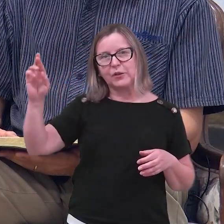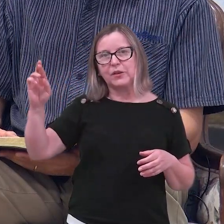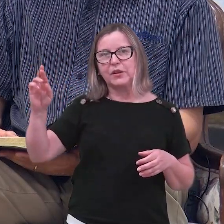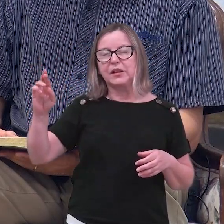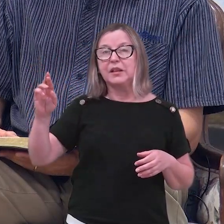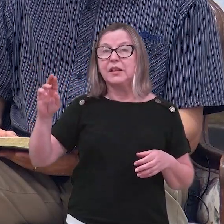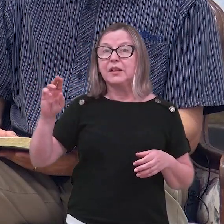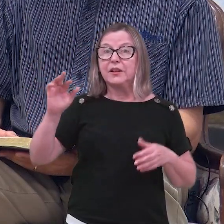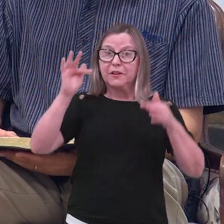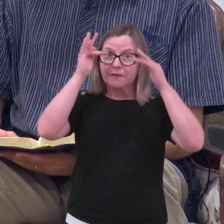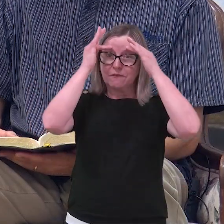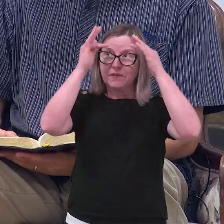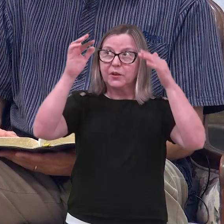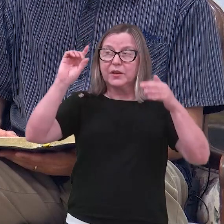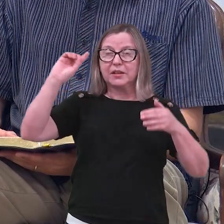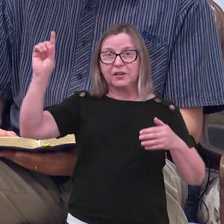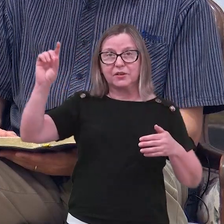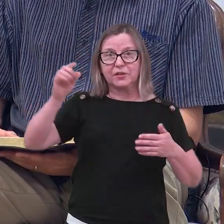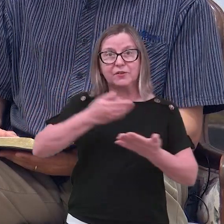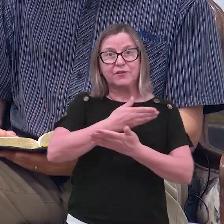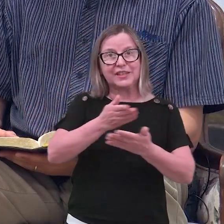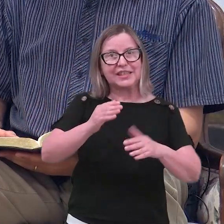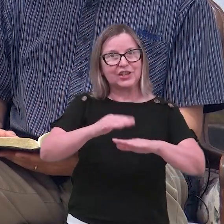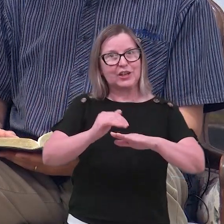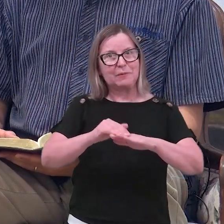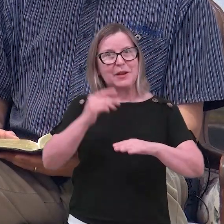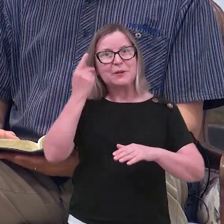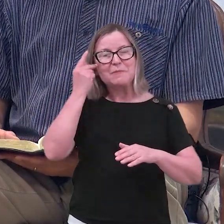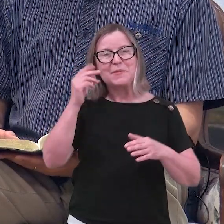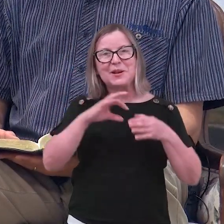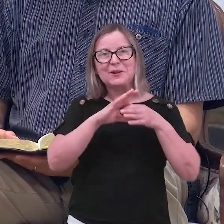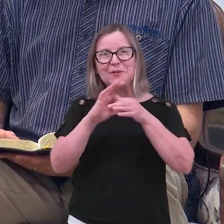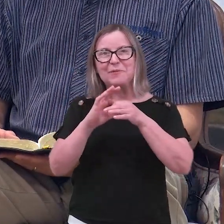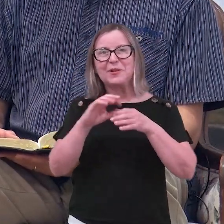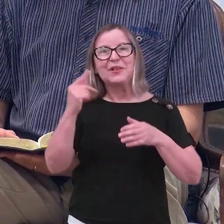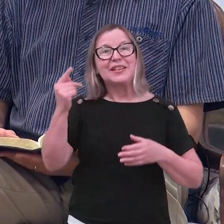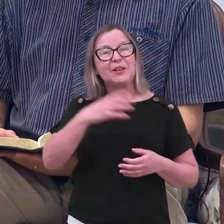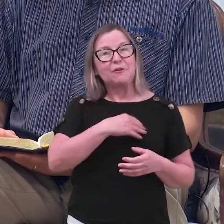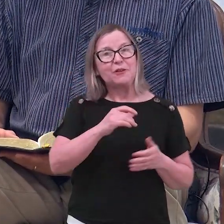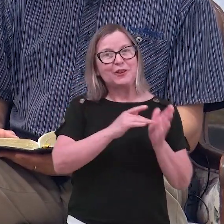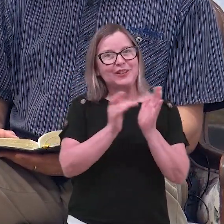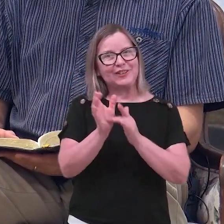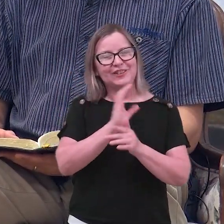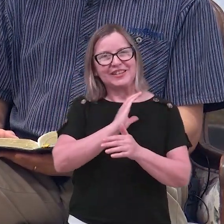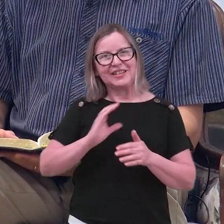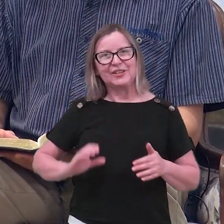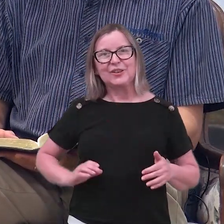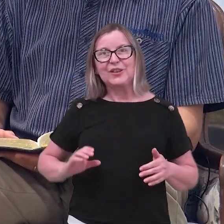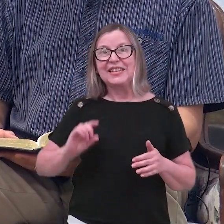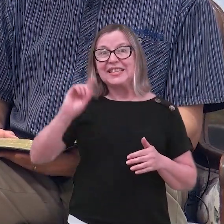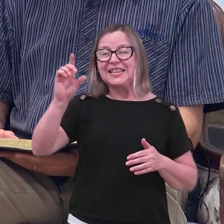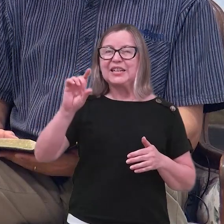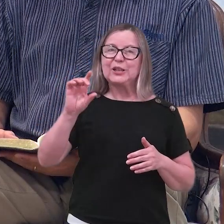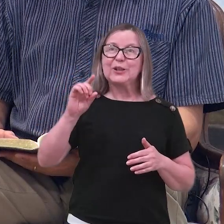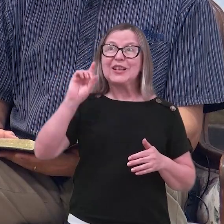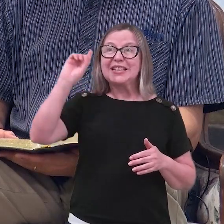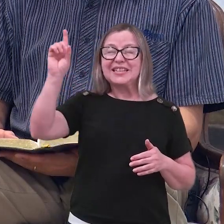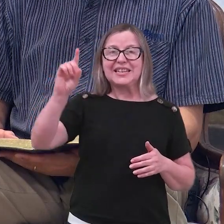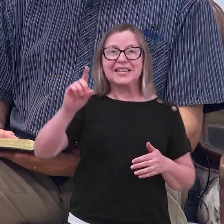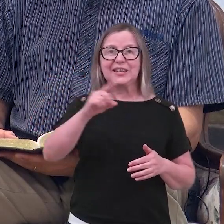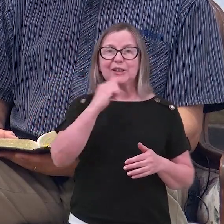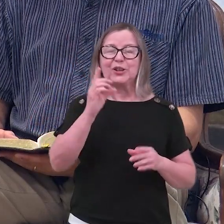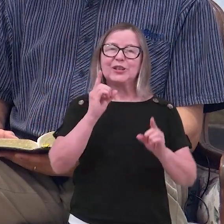é Deus pelo qual fostes chamados para a comunhão do seu Filho Jesus Cristo. É nele, somente nele, que nós vamos encontrar